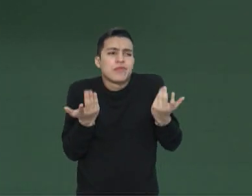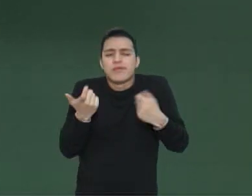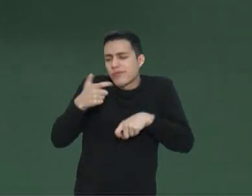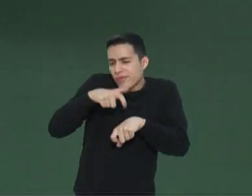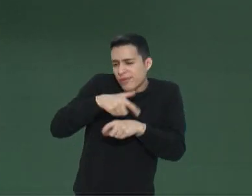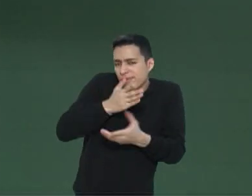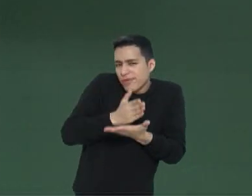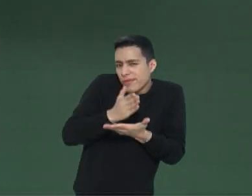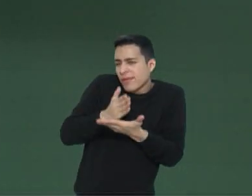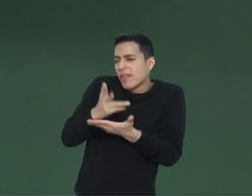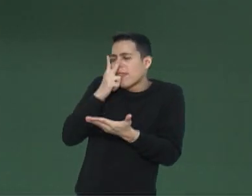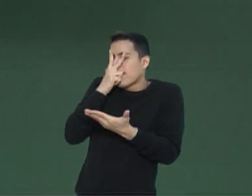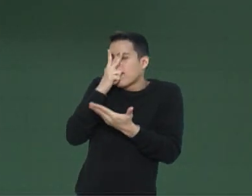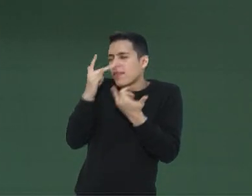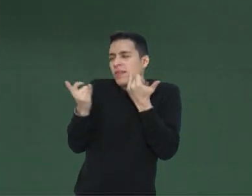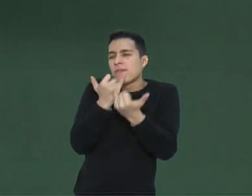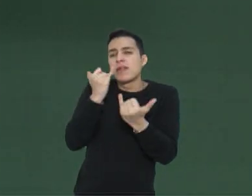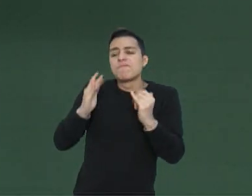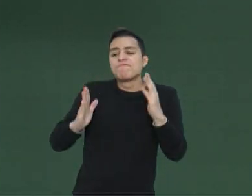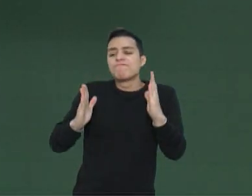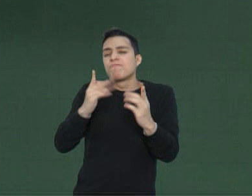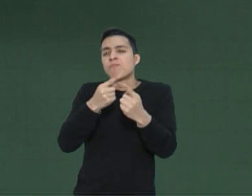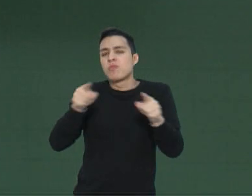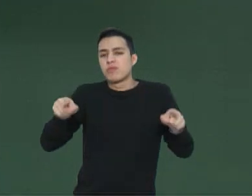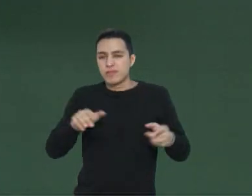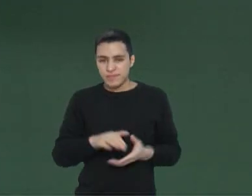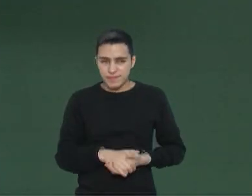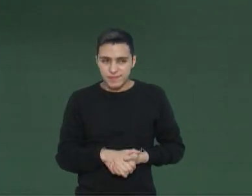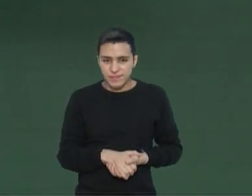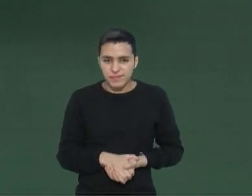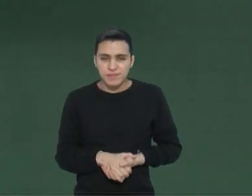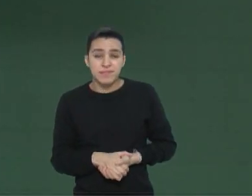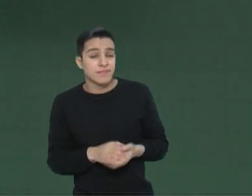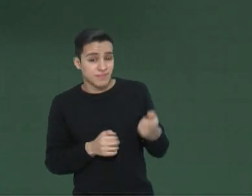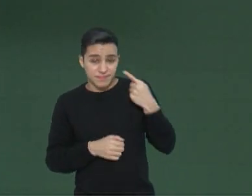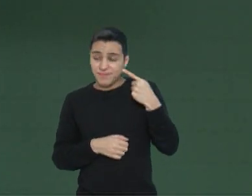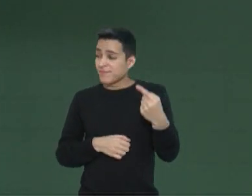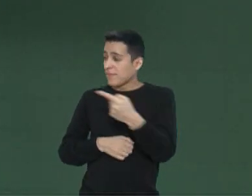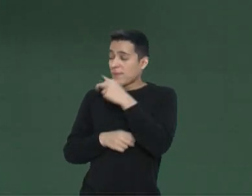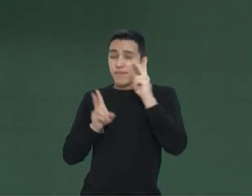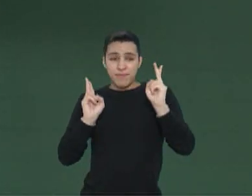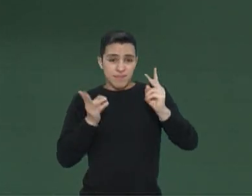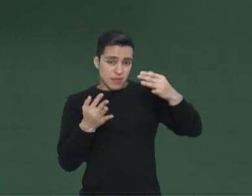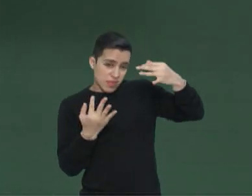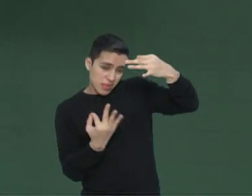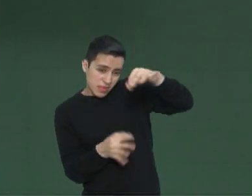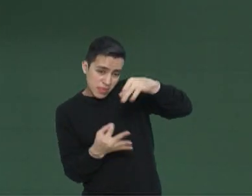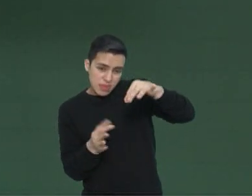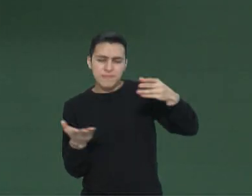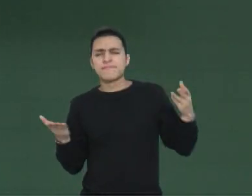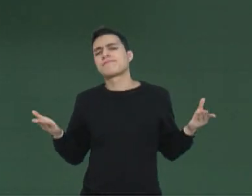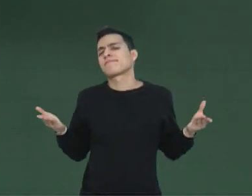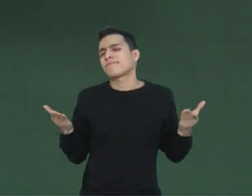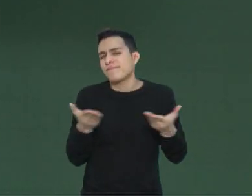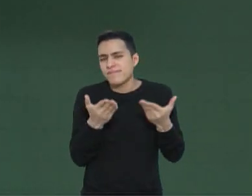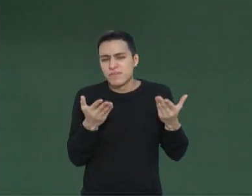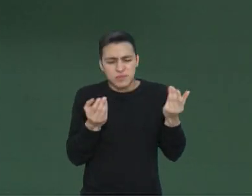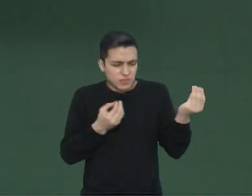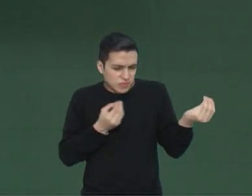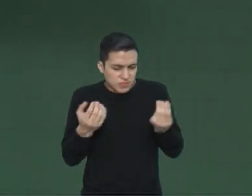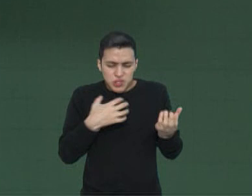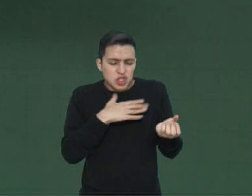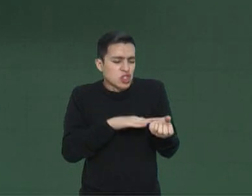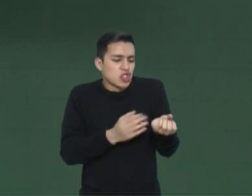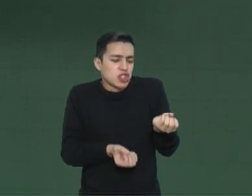tempo semelhante durante a música. Temos a mesma partitura, agora a sequência de pulsações